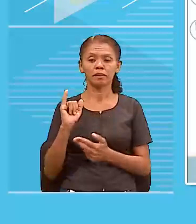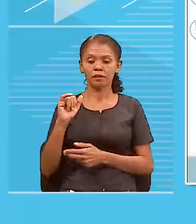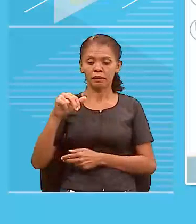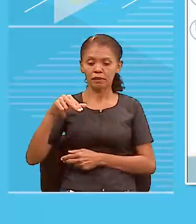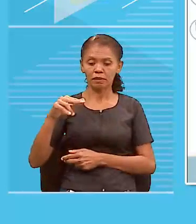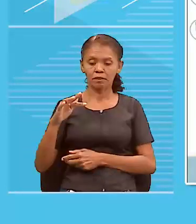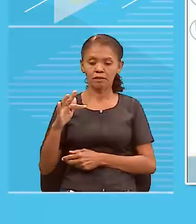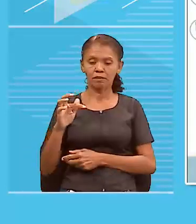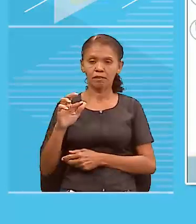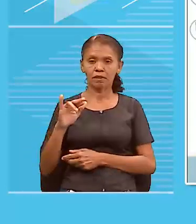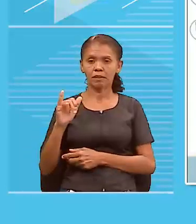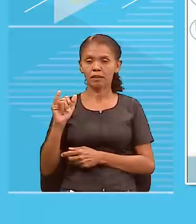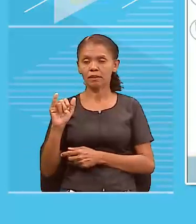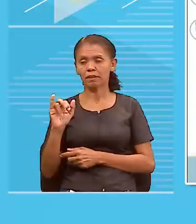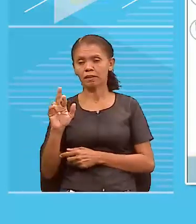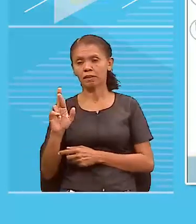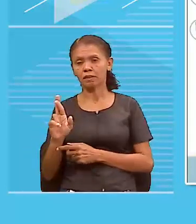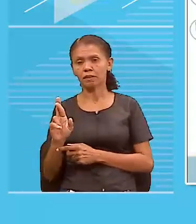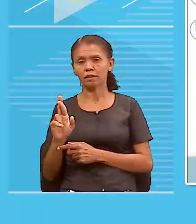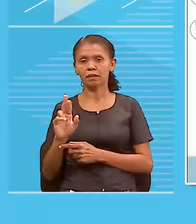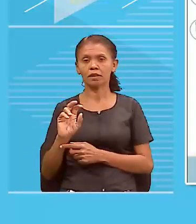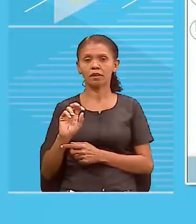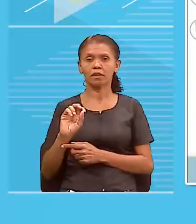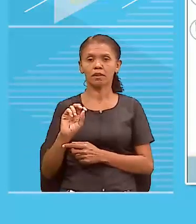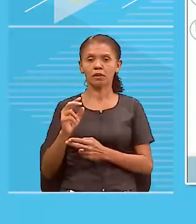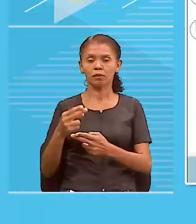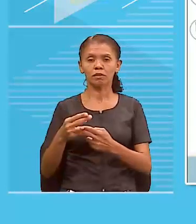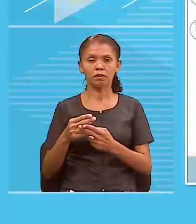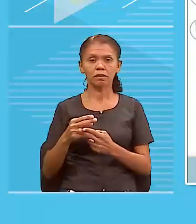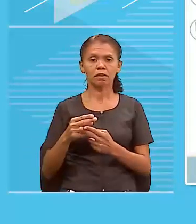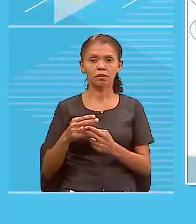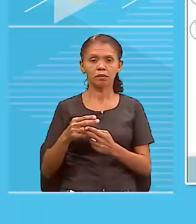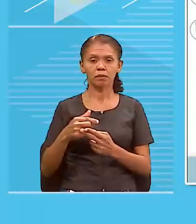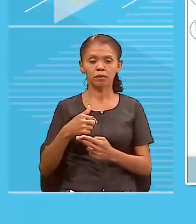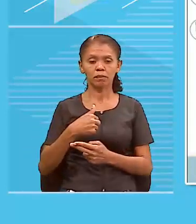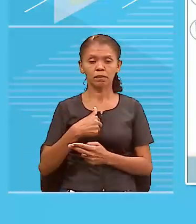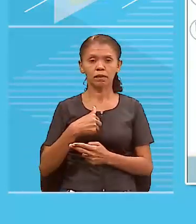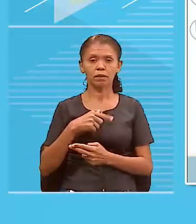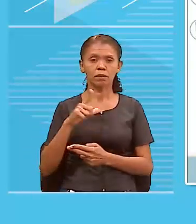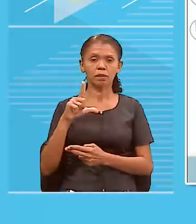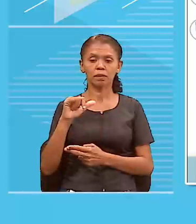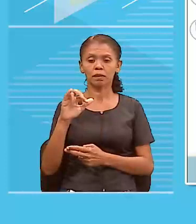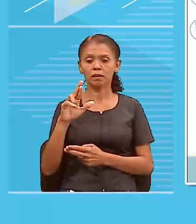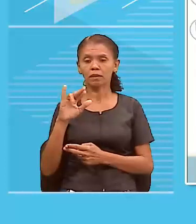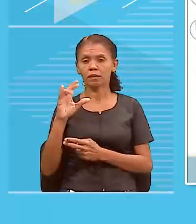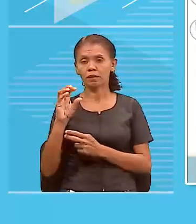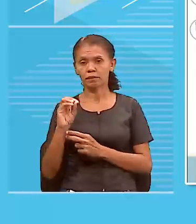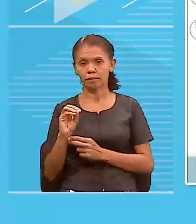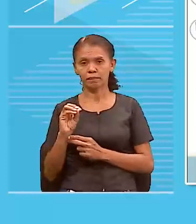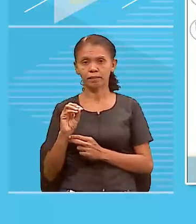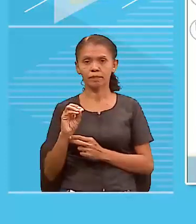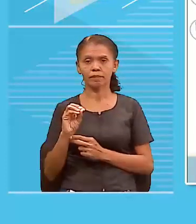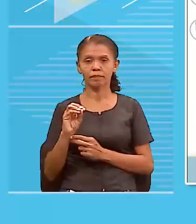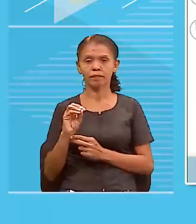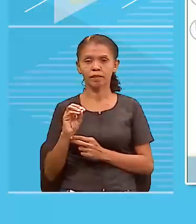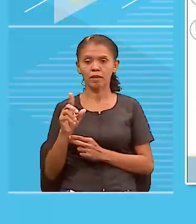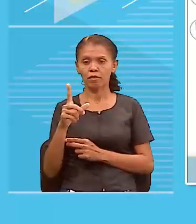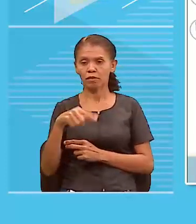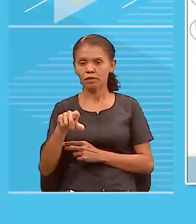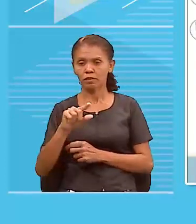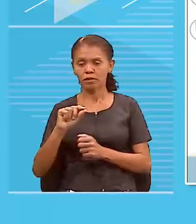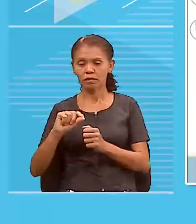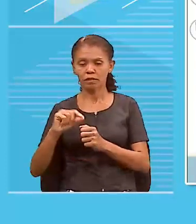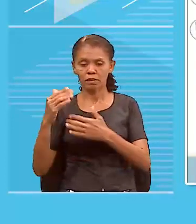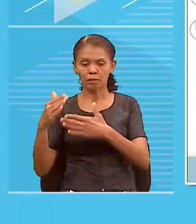lírico Então você vai abrir seu vestibular agora em novembro para quem vai fazer nem vai perceber que tem